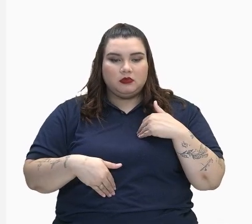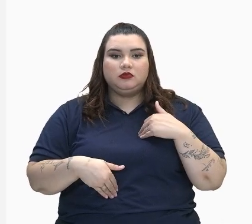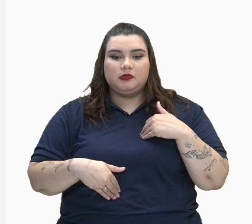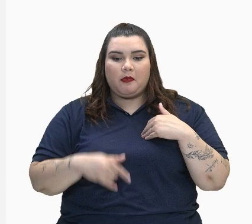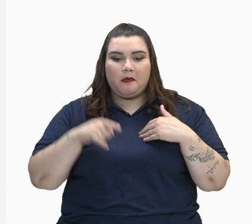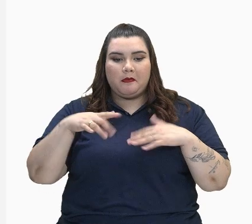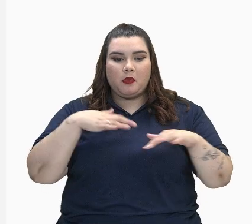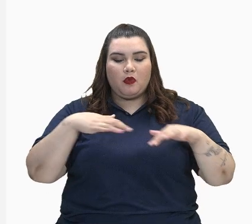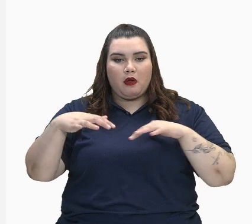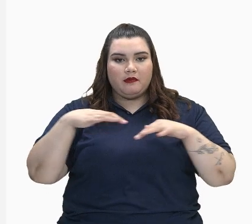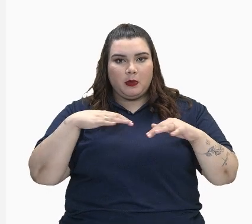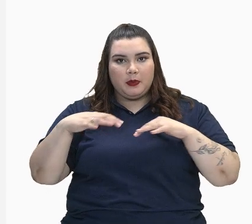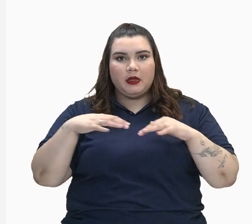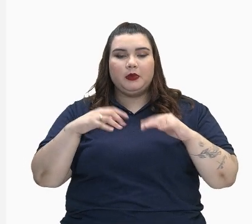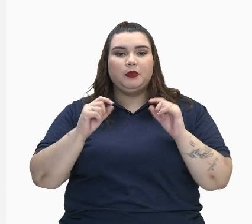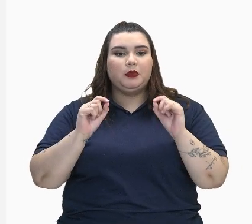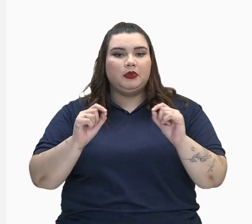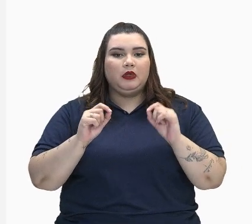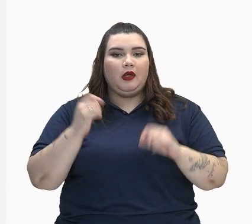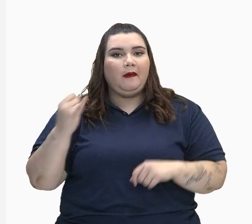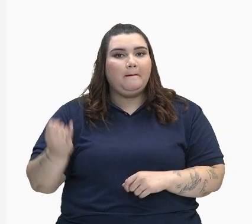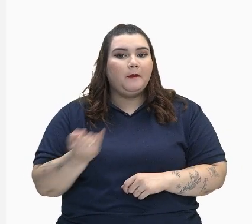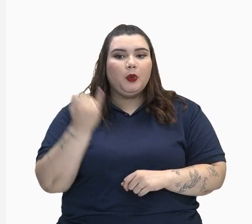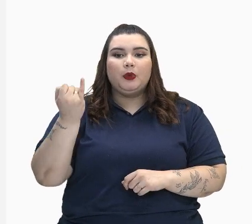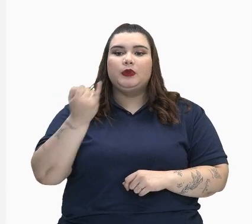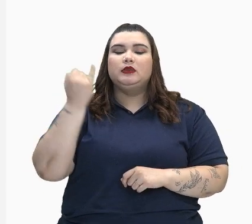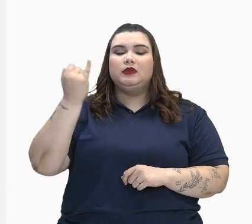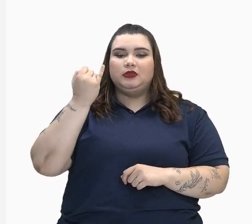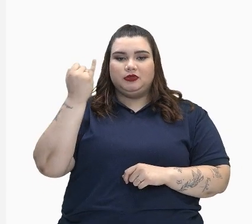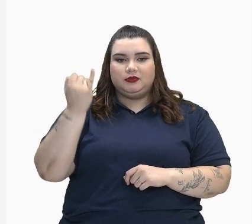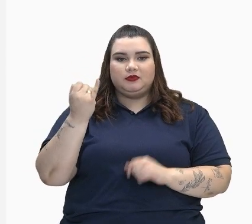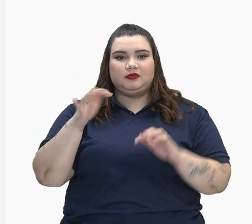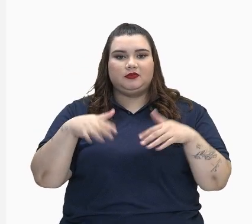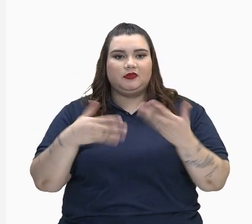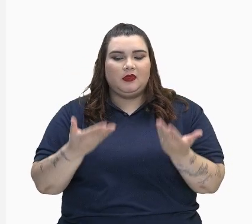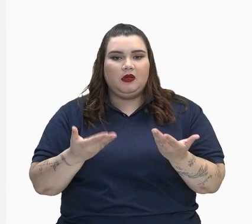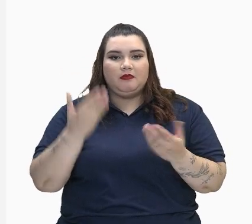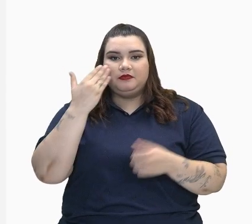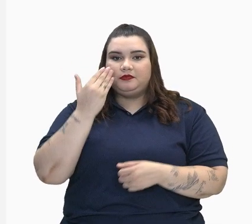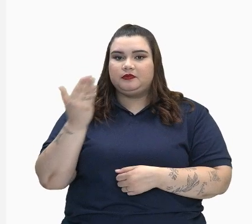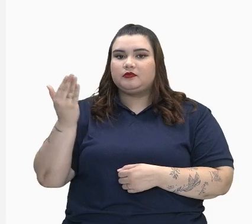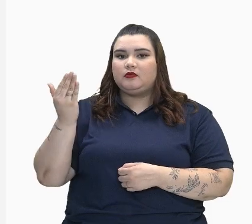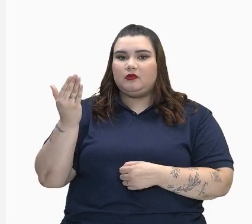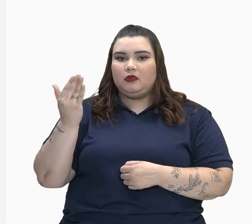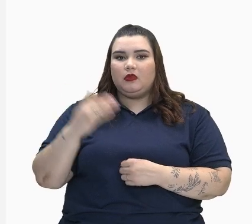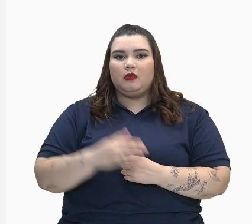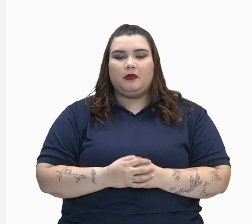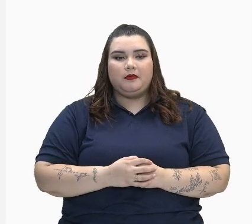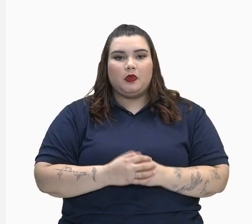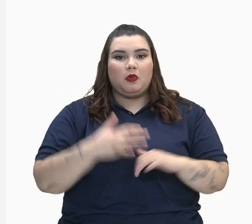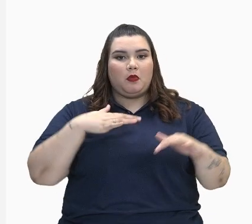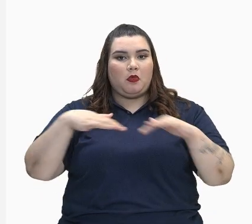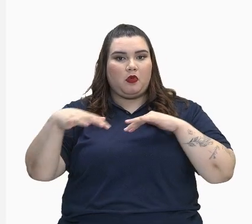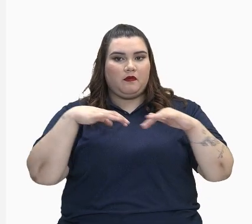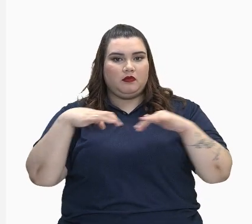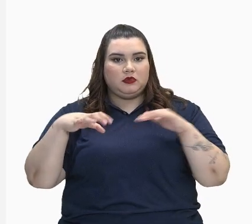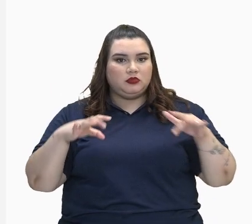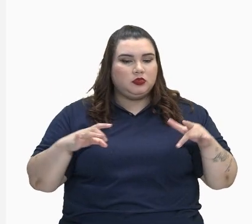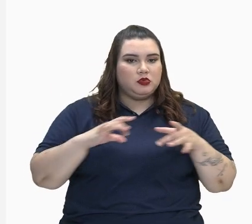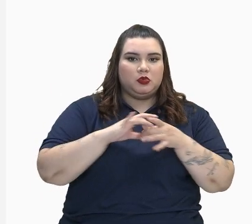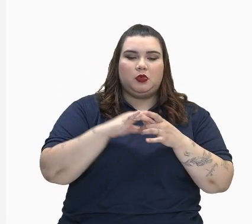nas artes cênicas, ele é essencial. Então, vamos ver? O movimento indissociável